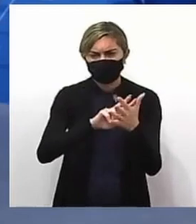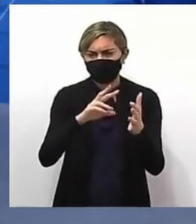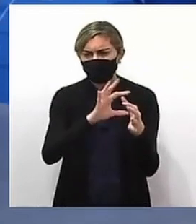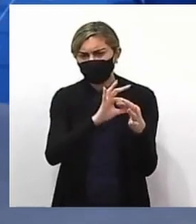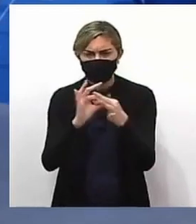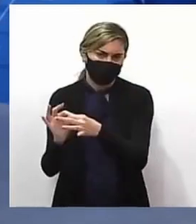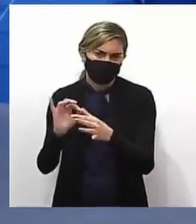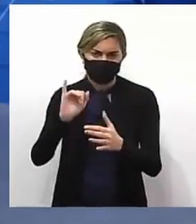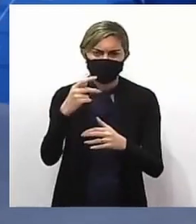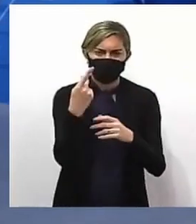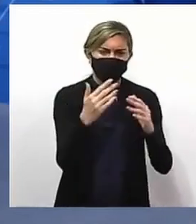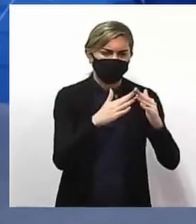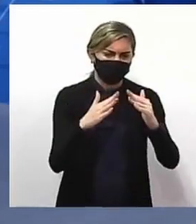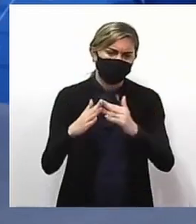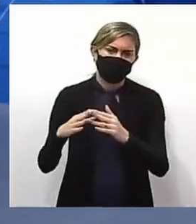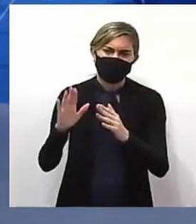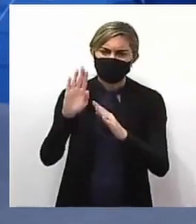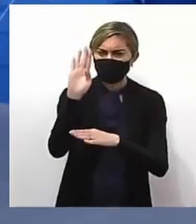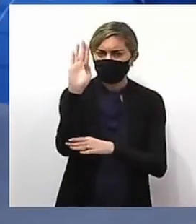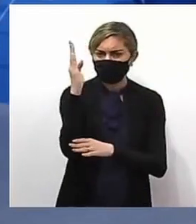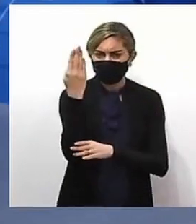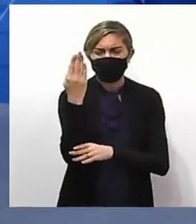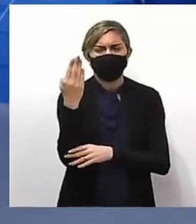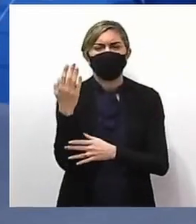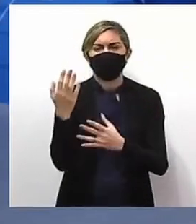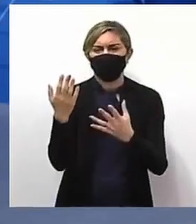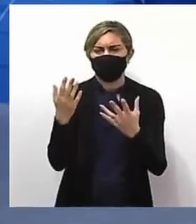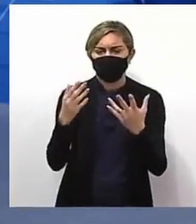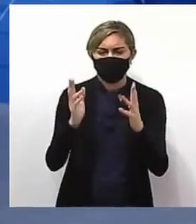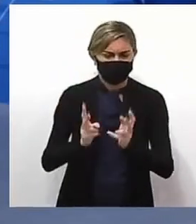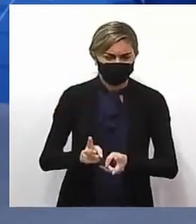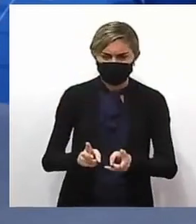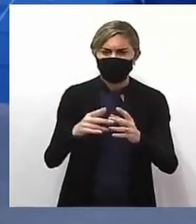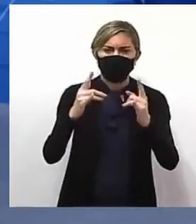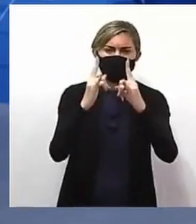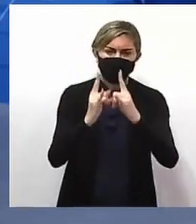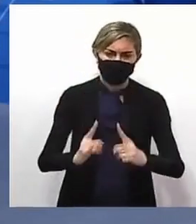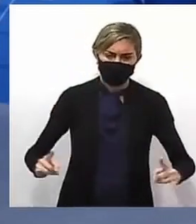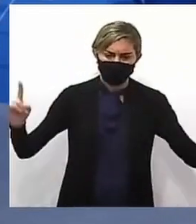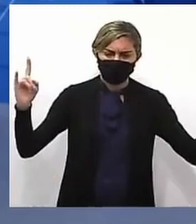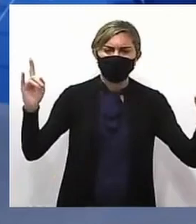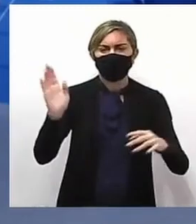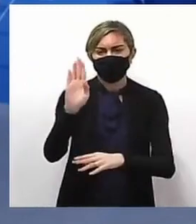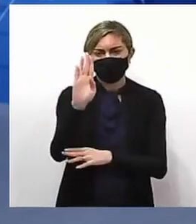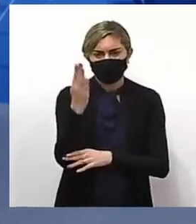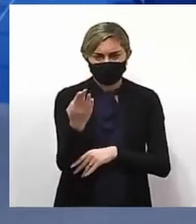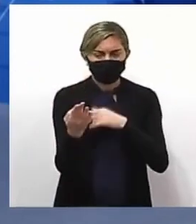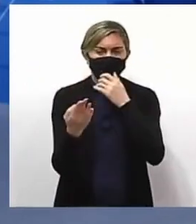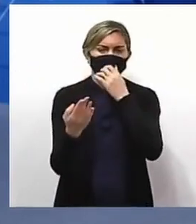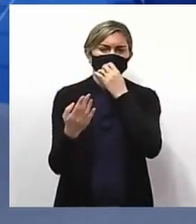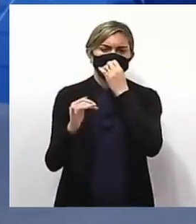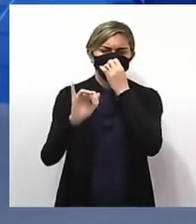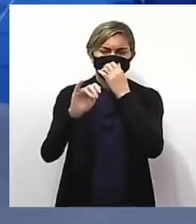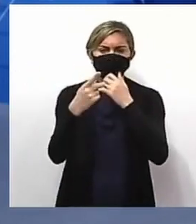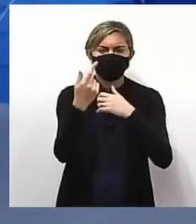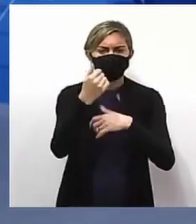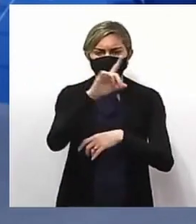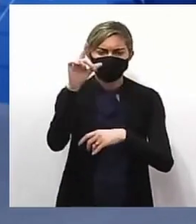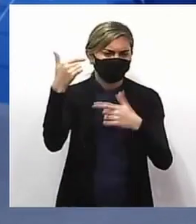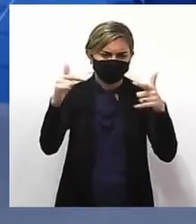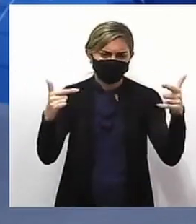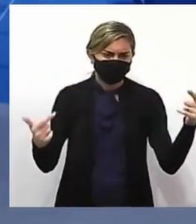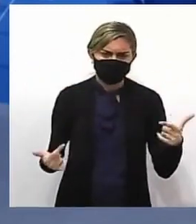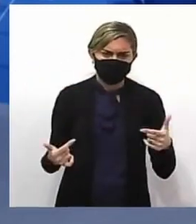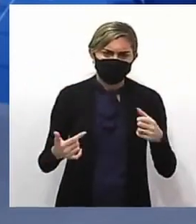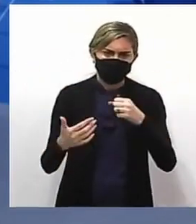de Deus, onde as casas ainda eram de palafitas, onde a ponte ainda era de madeira, a Ilha de Deus provavelmente não tinha